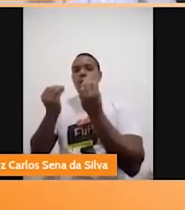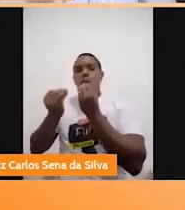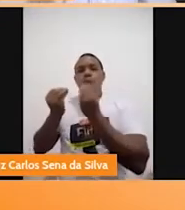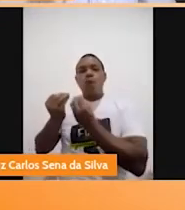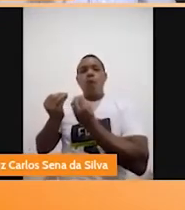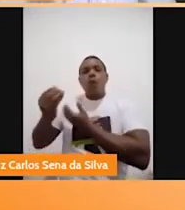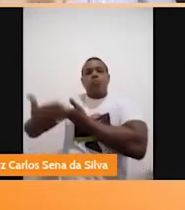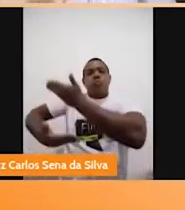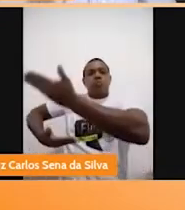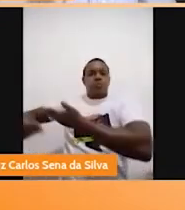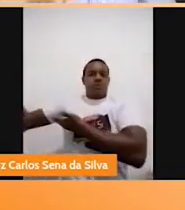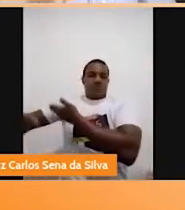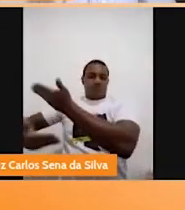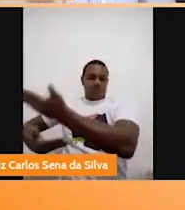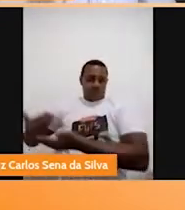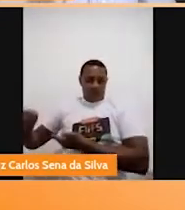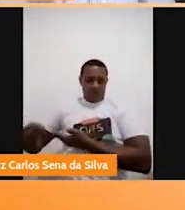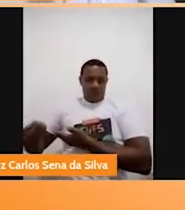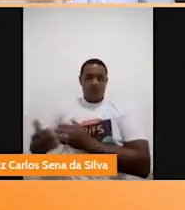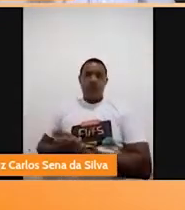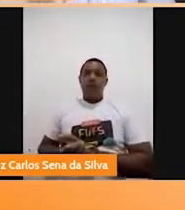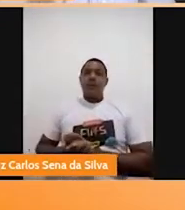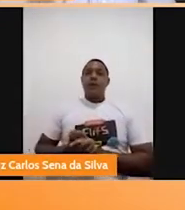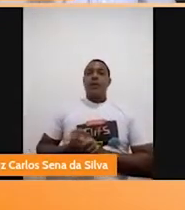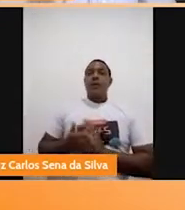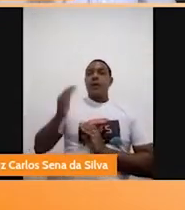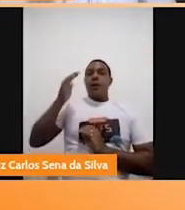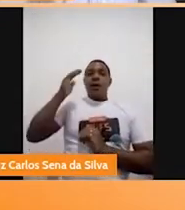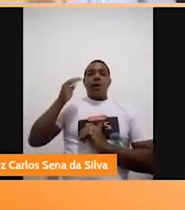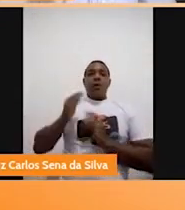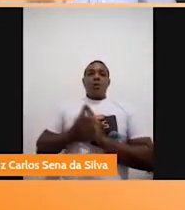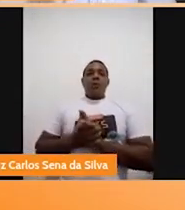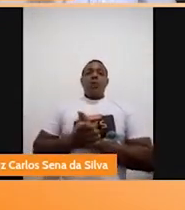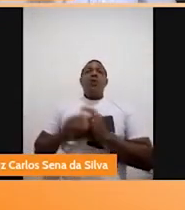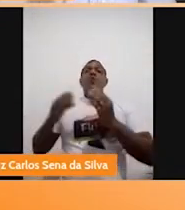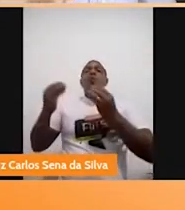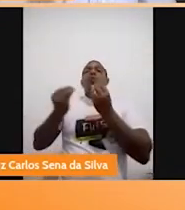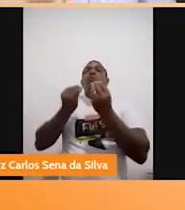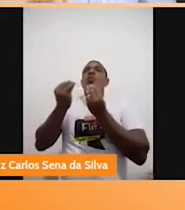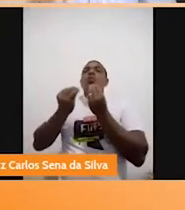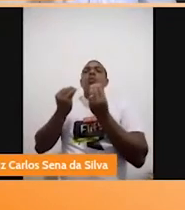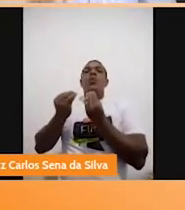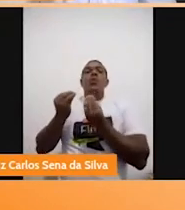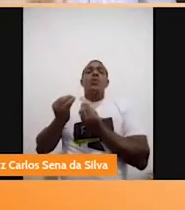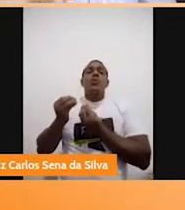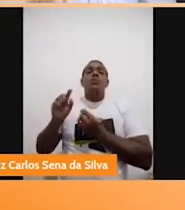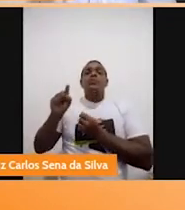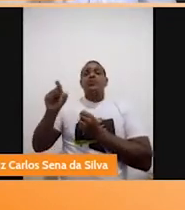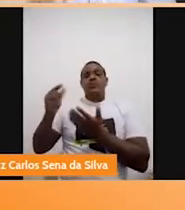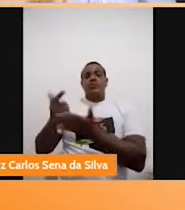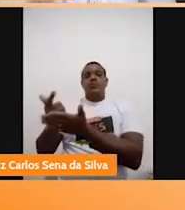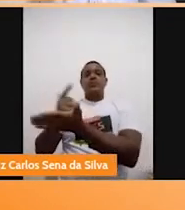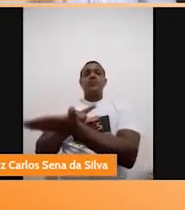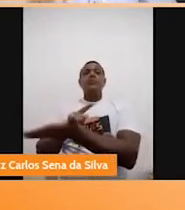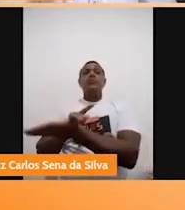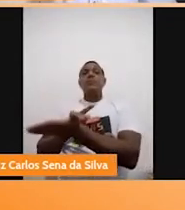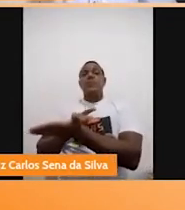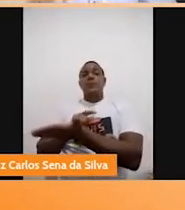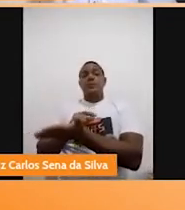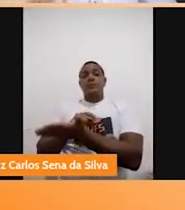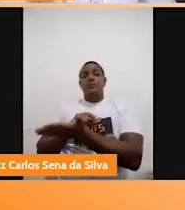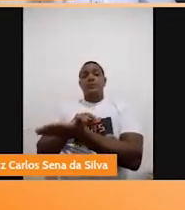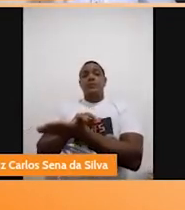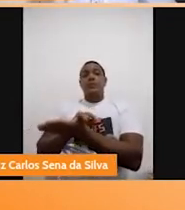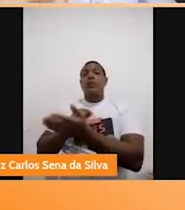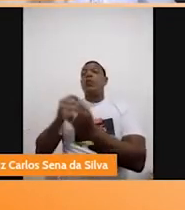E recomendo. Vamos primeiro falar da onde esse livro, porque tem muita gente aqui já perguntando. Aonde